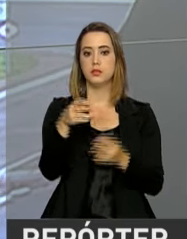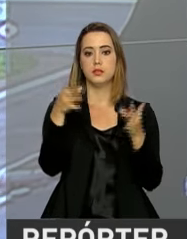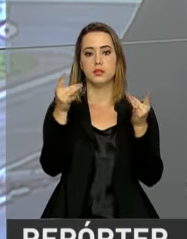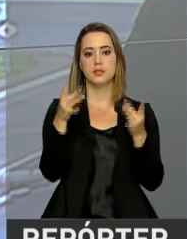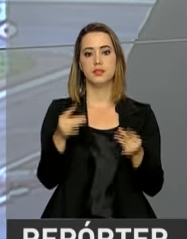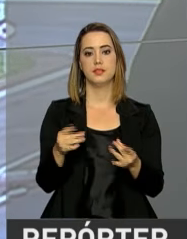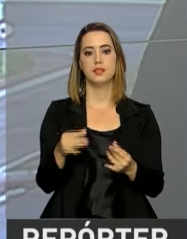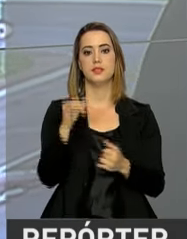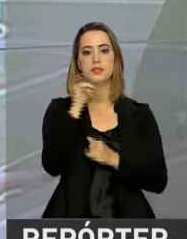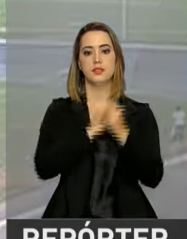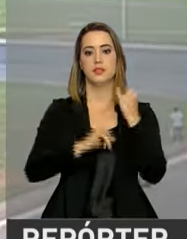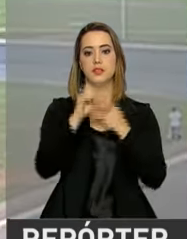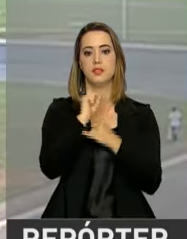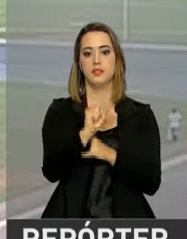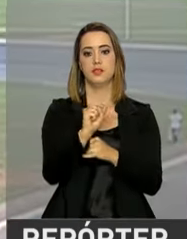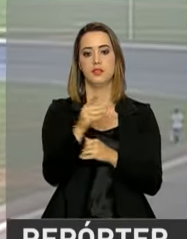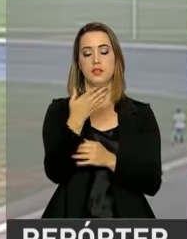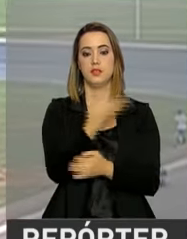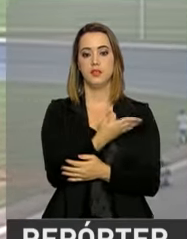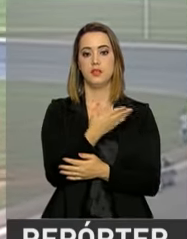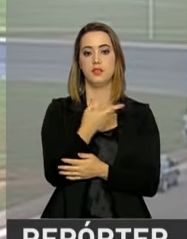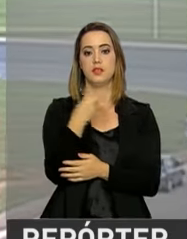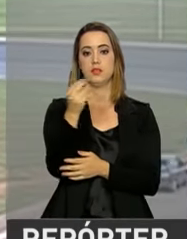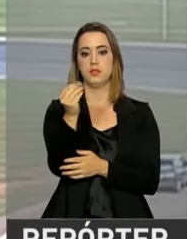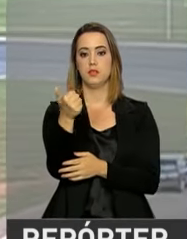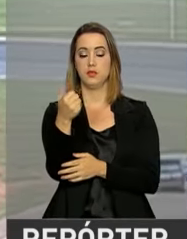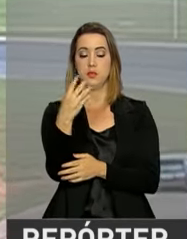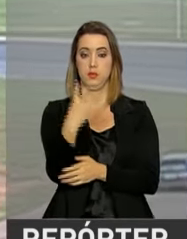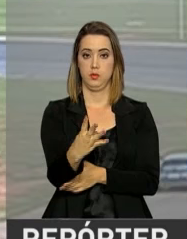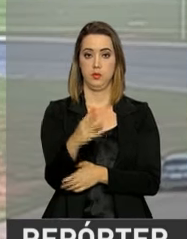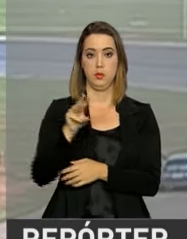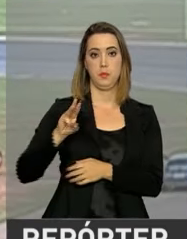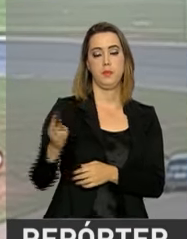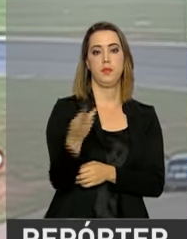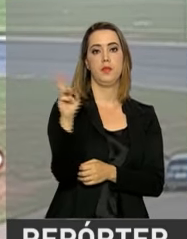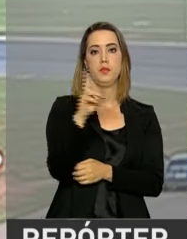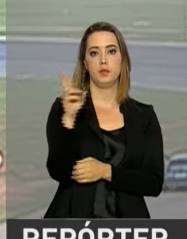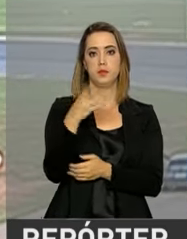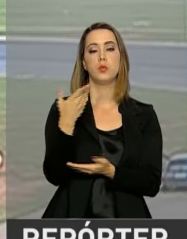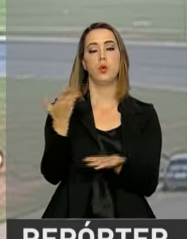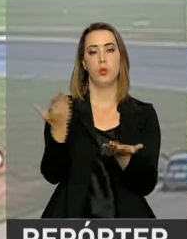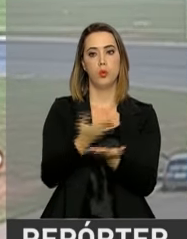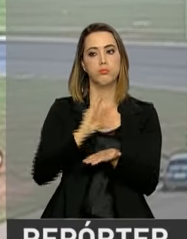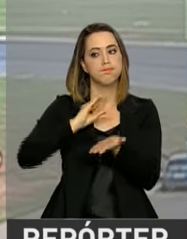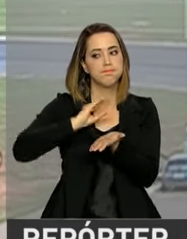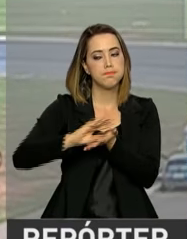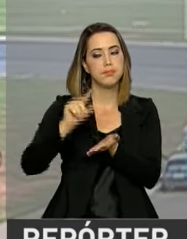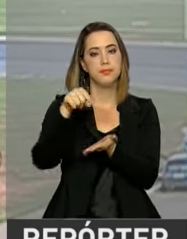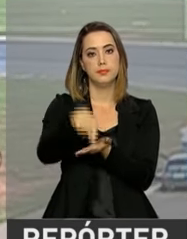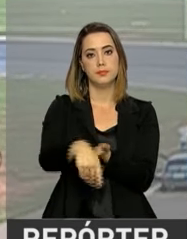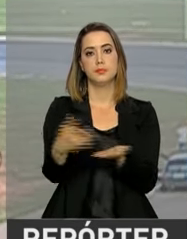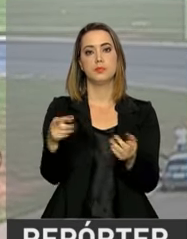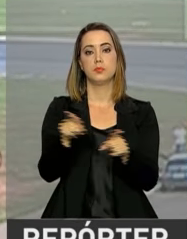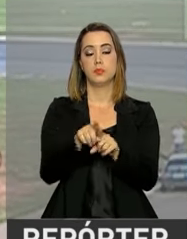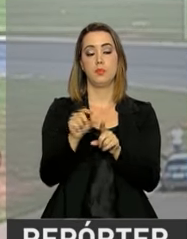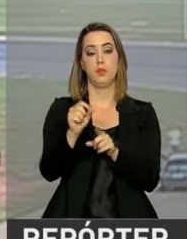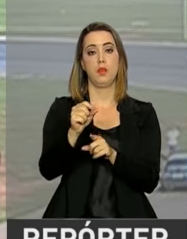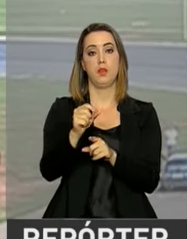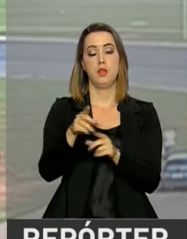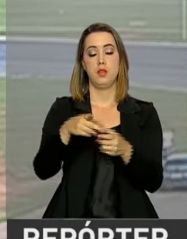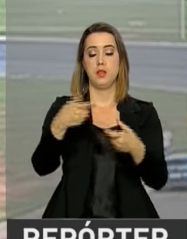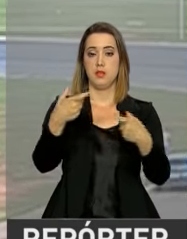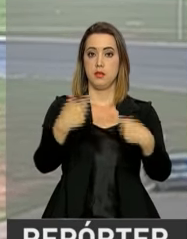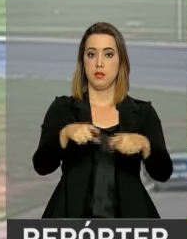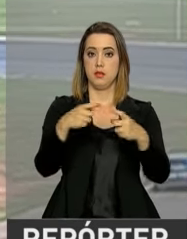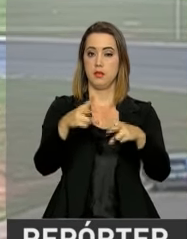Olá, José Luiz. Esses 204 milhões de reais foram devolvidos hoje na sede do Ministério Público Federal em Curitiba em